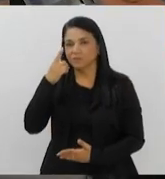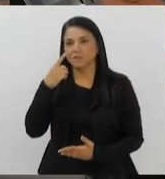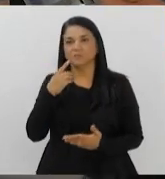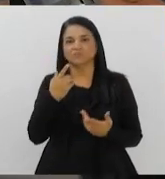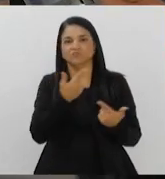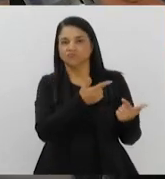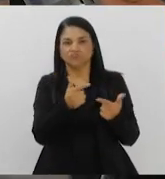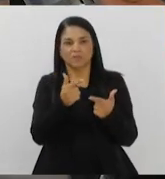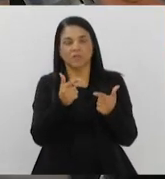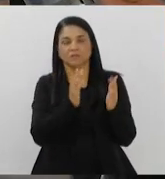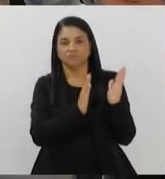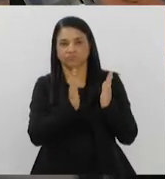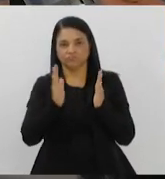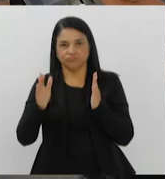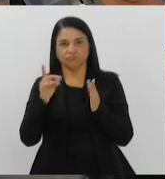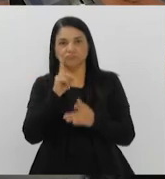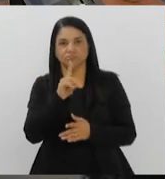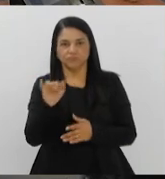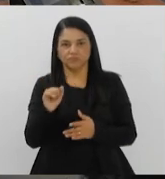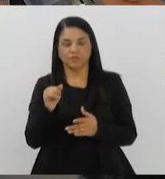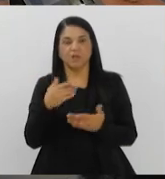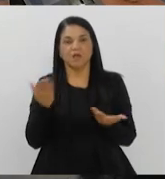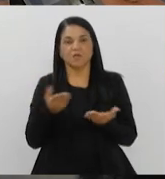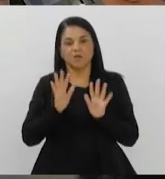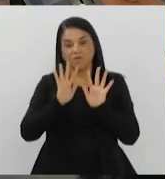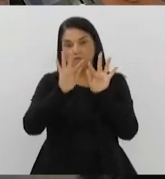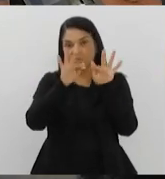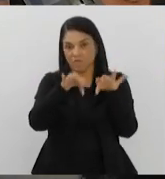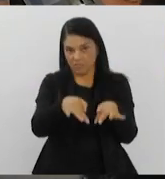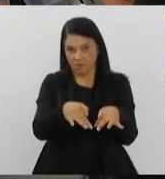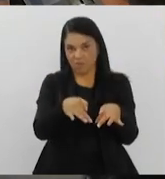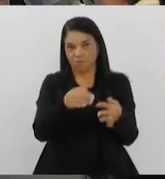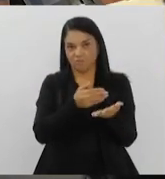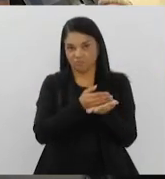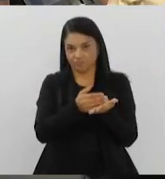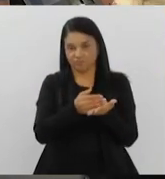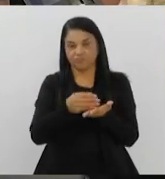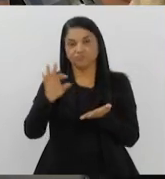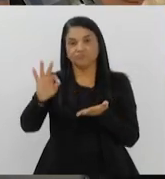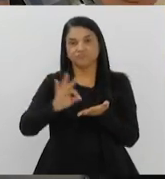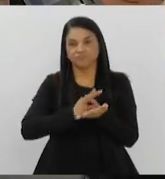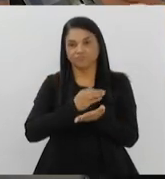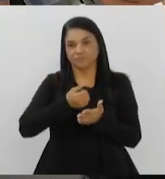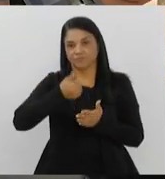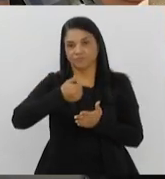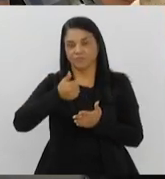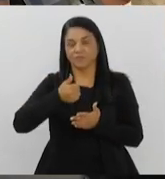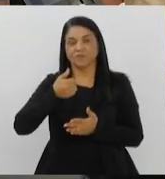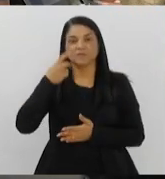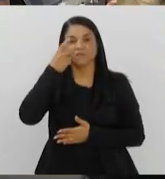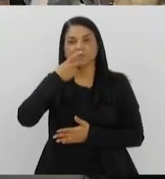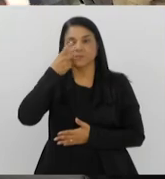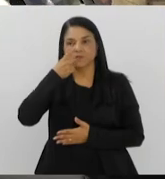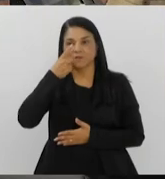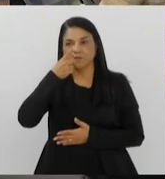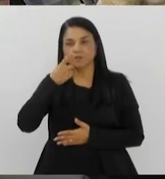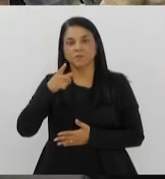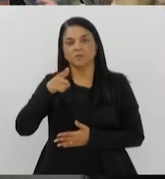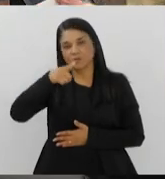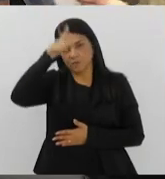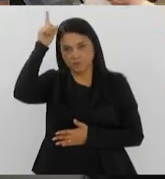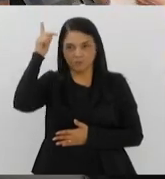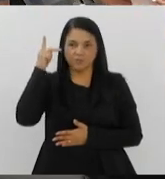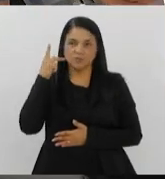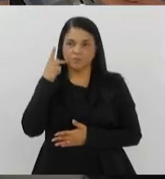tratar na ordem do dia, passa-se ao expediente final. Primeiro orador inscrito é o nobre deputado Luiz